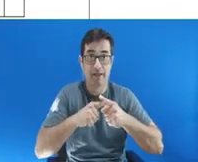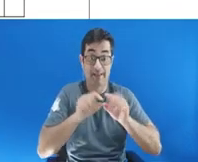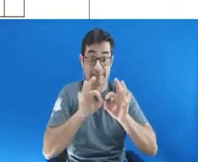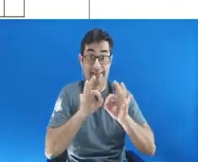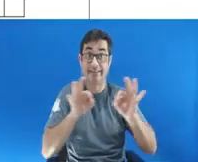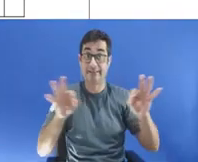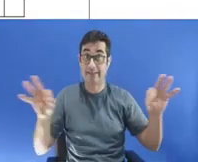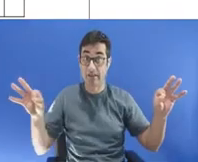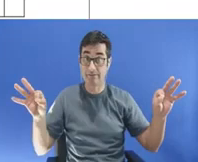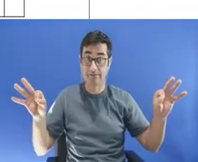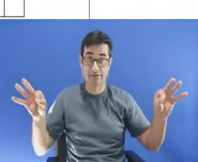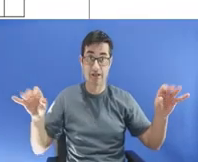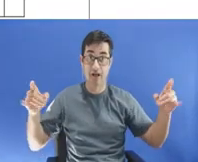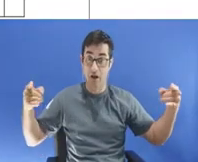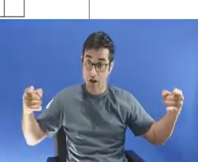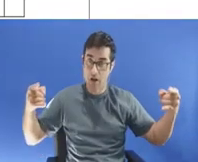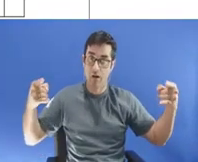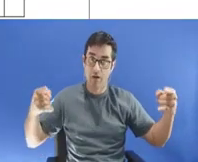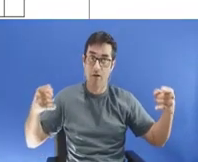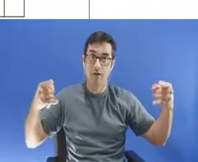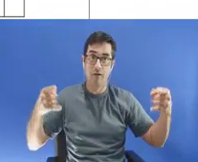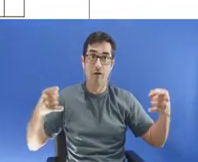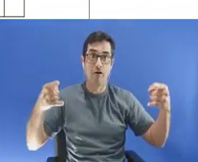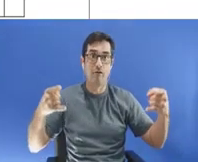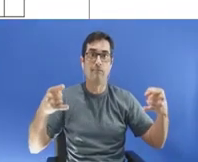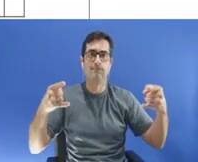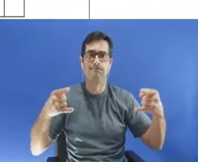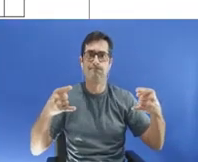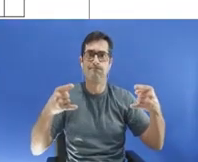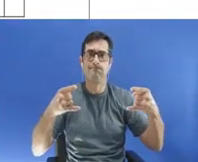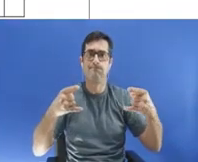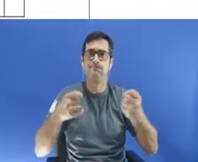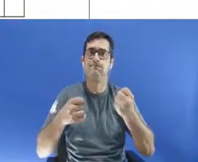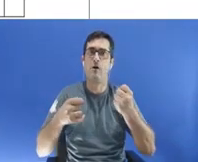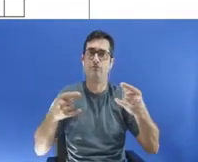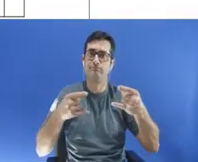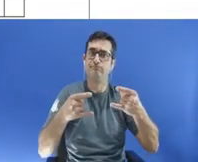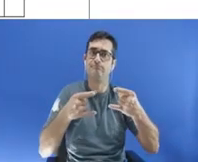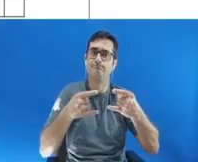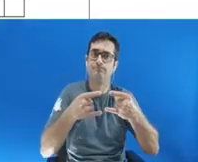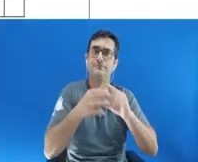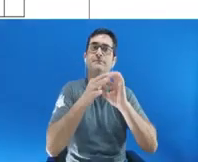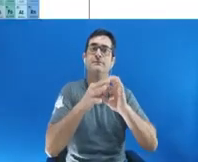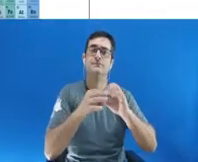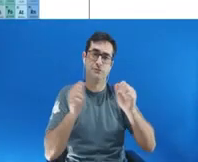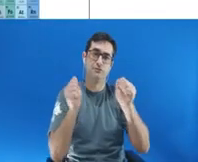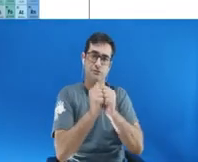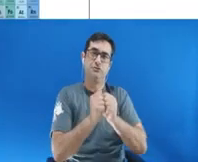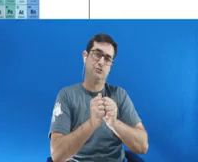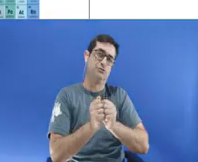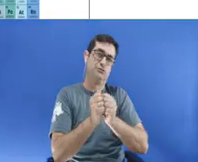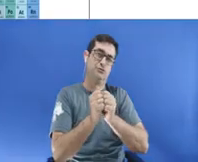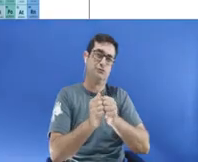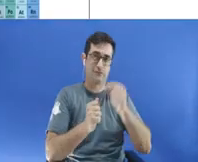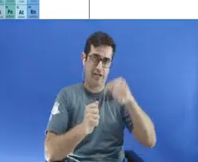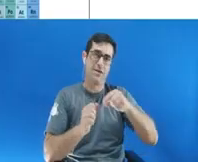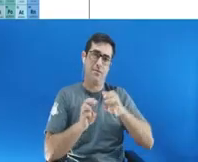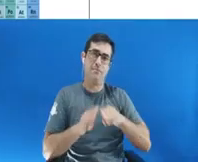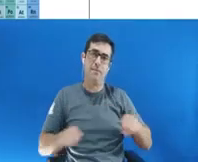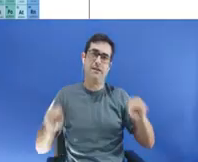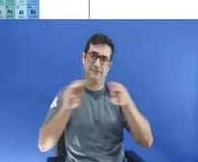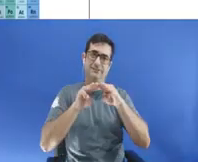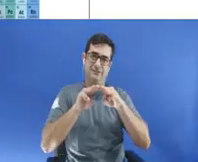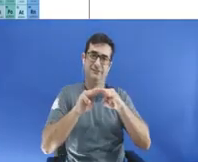Nesse caso, duas cargas eletrônicas, né? Cargas elétricas. E como